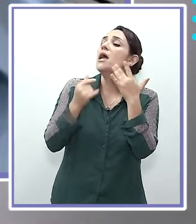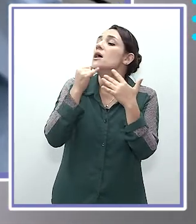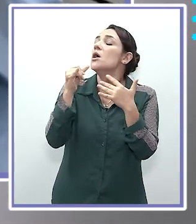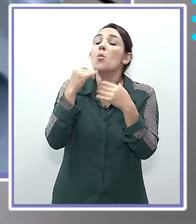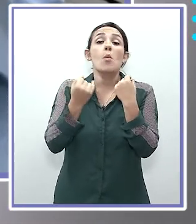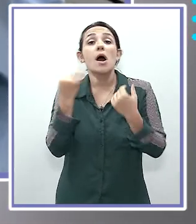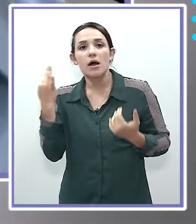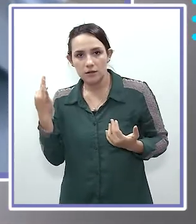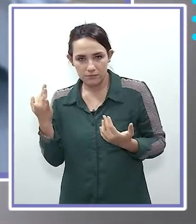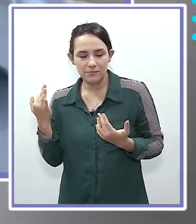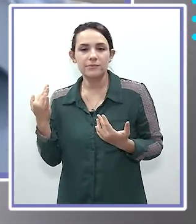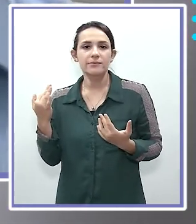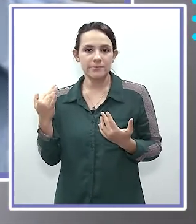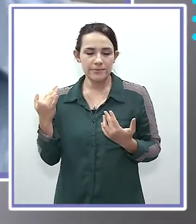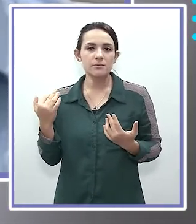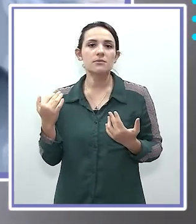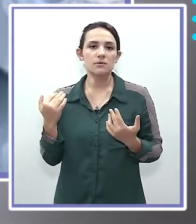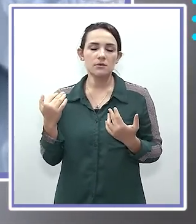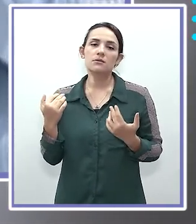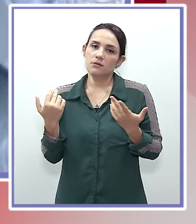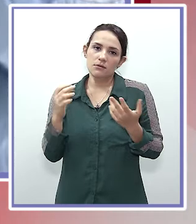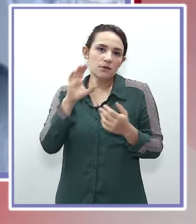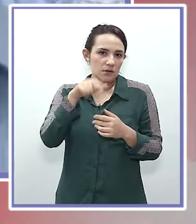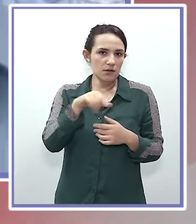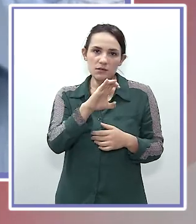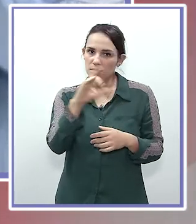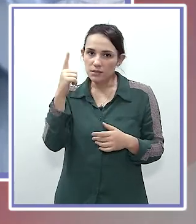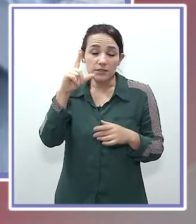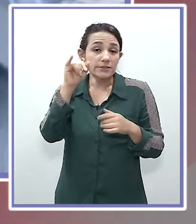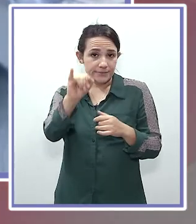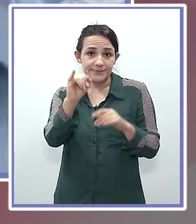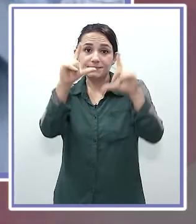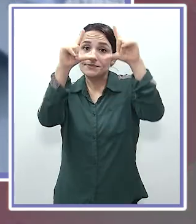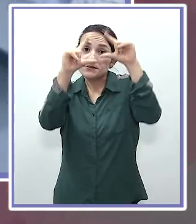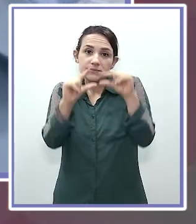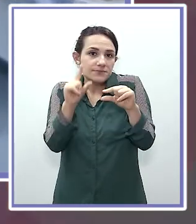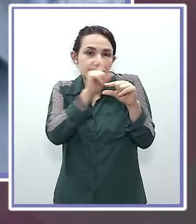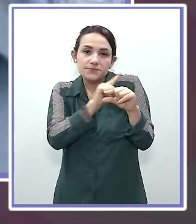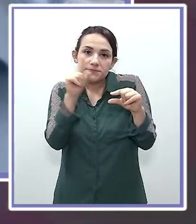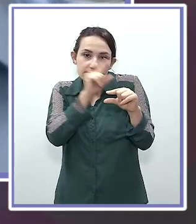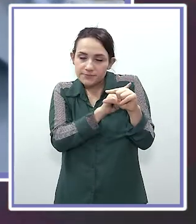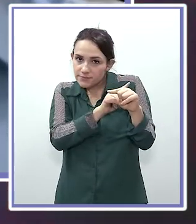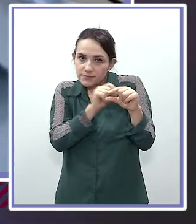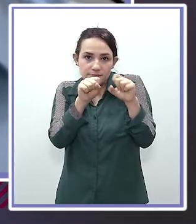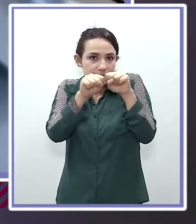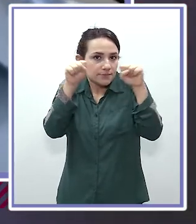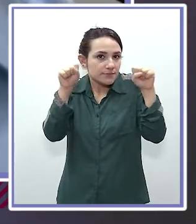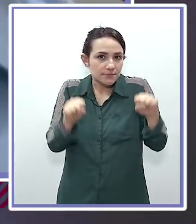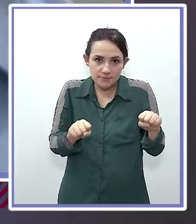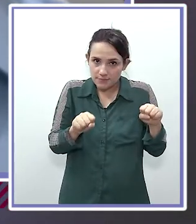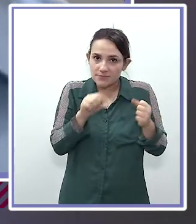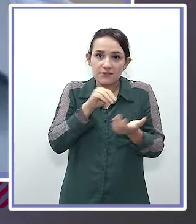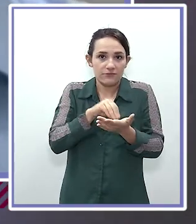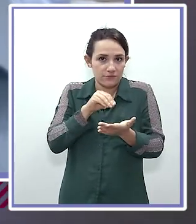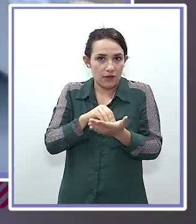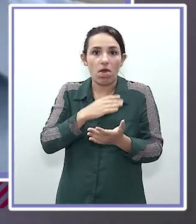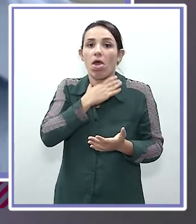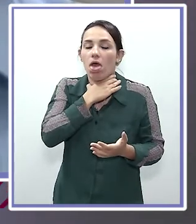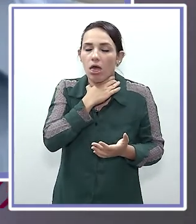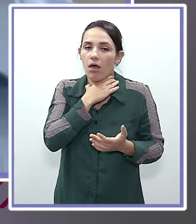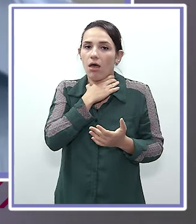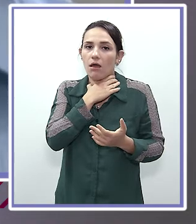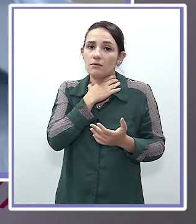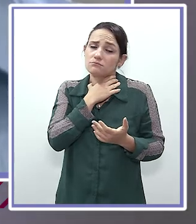gente diminuir elas, mais eficiente fica o sistema, é natural. Mas não é isso que está causando esse